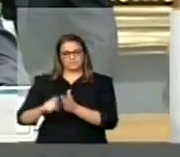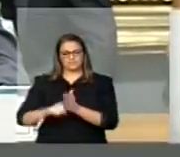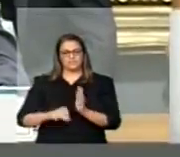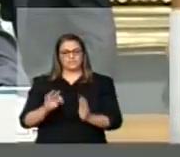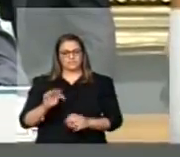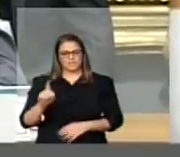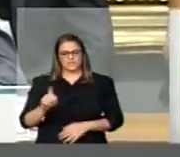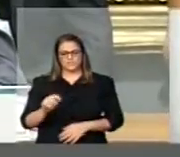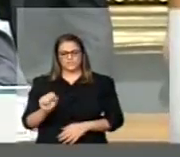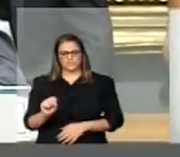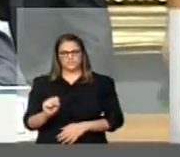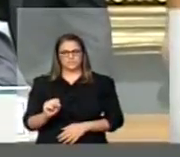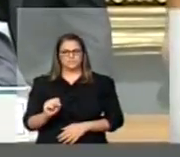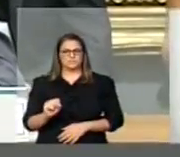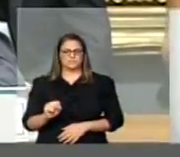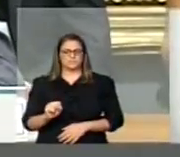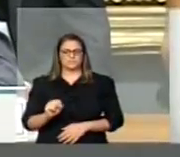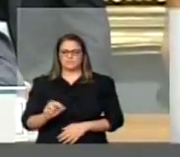era operação de crédito.